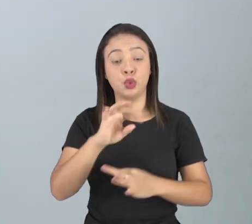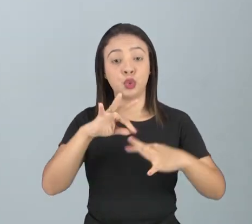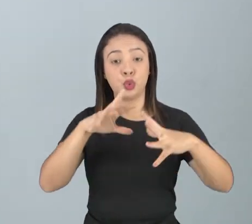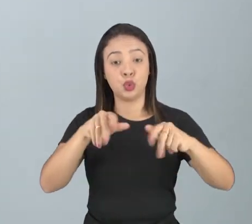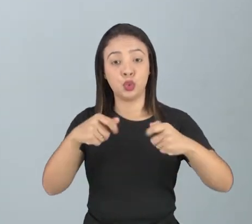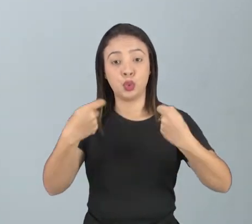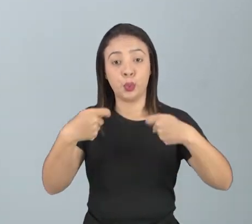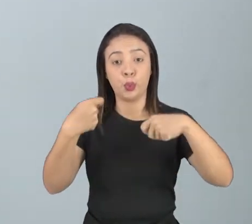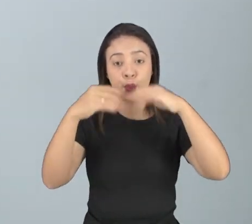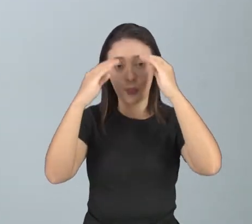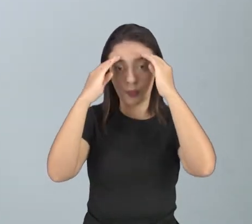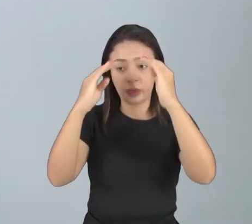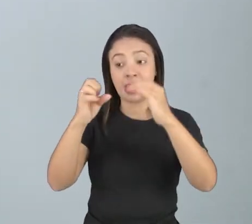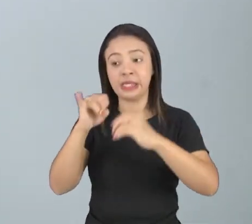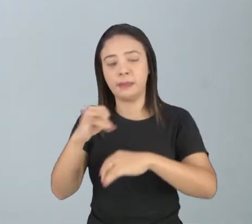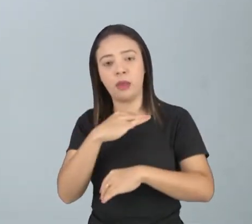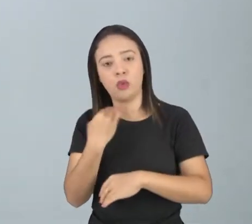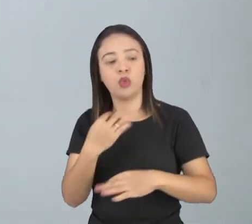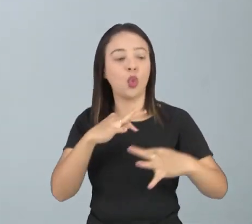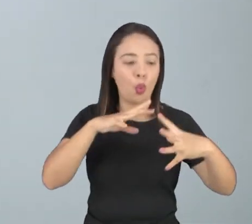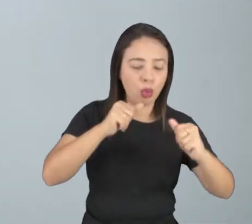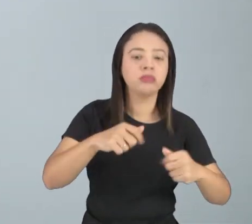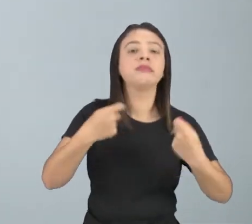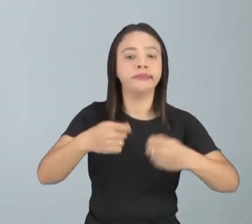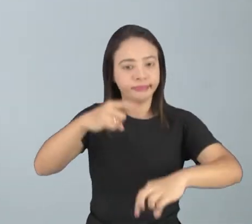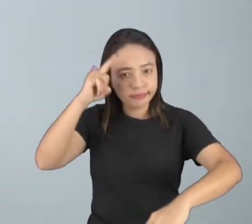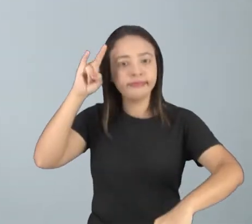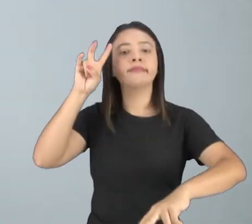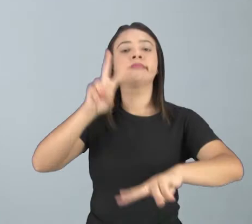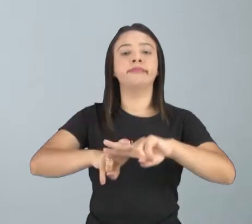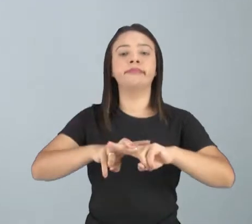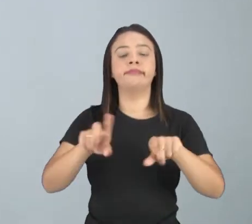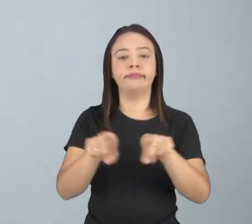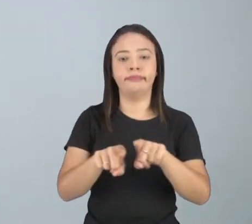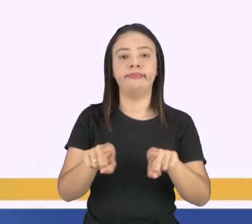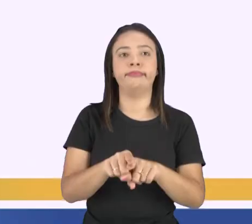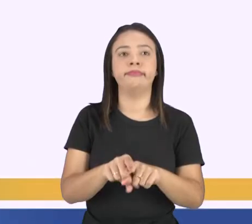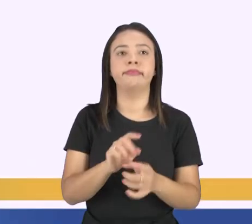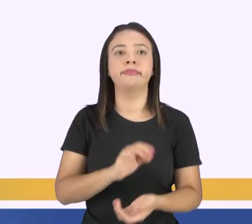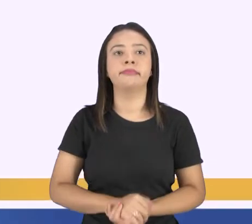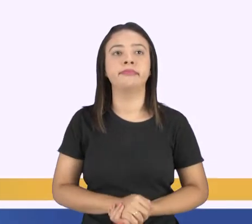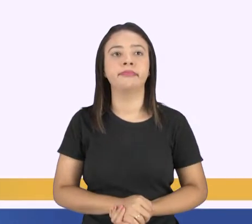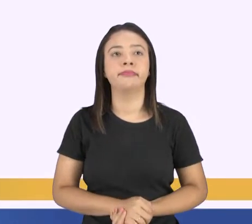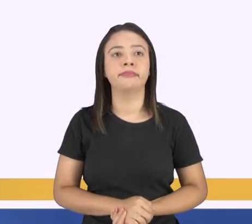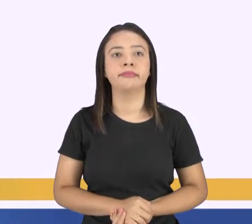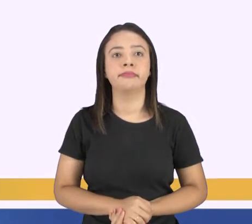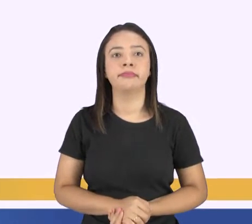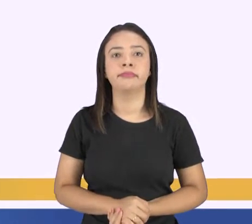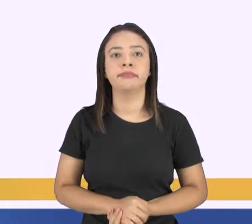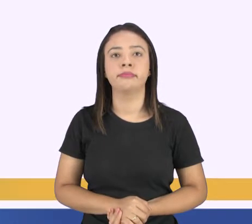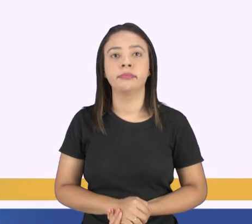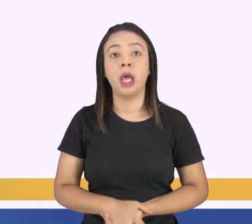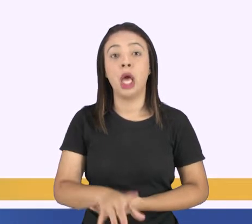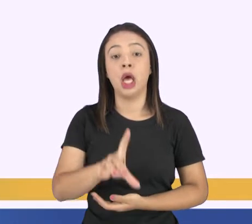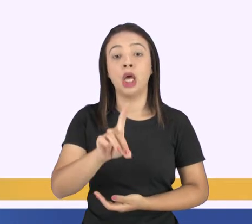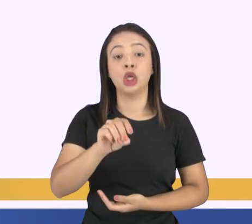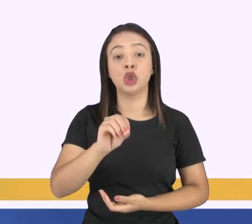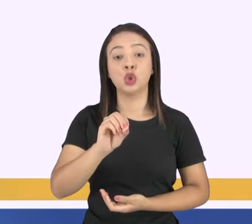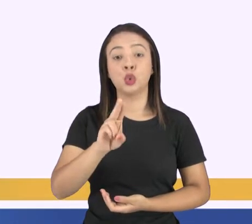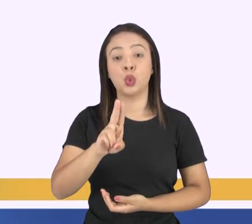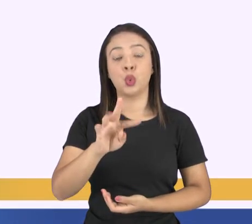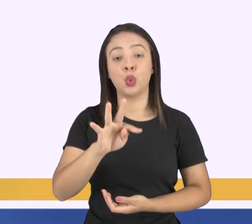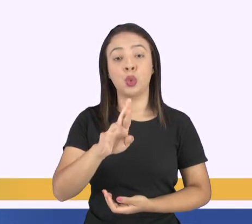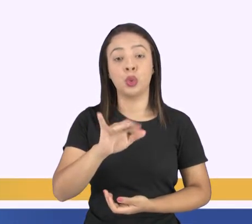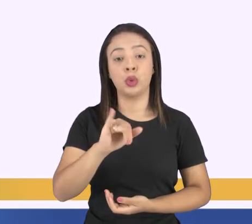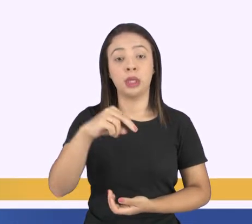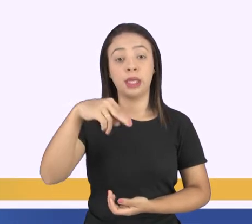legal. Né? Se matou, todo mundo vai ter que ir para a cadeia. Né? Doutrinal, no caso é opcional. Então você está dentro de um